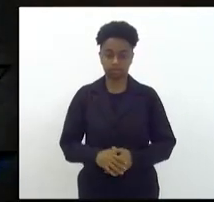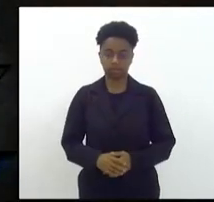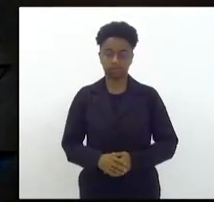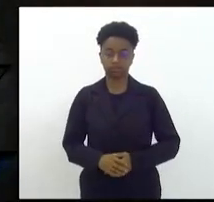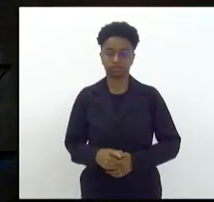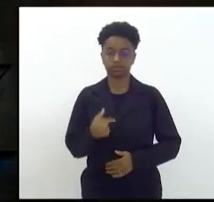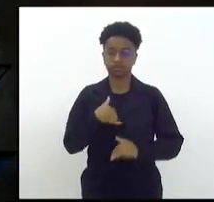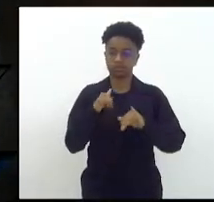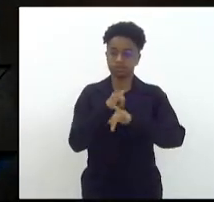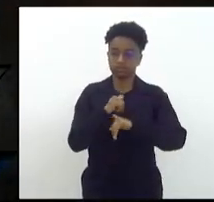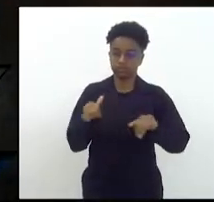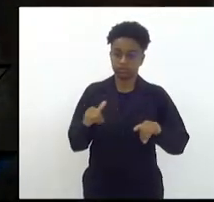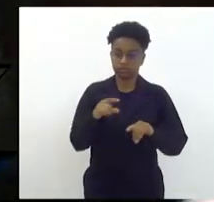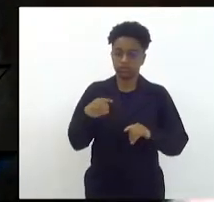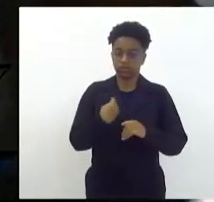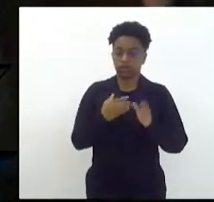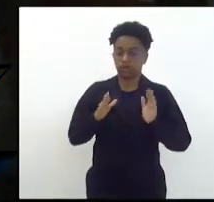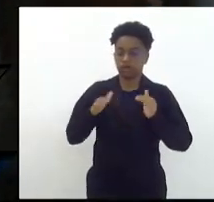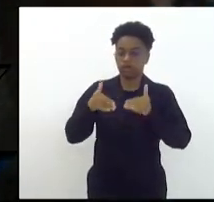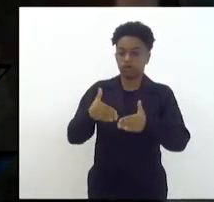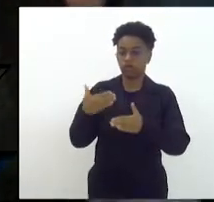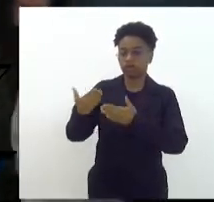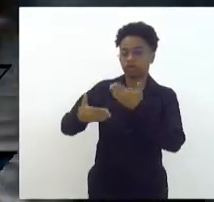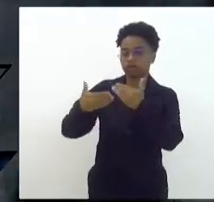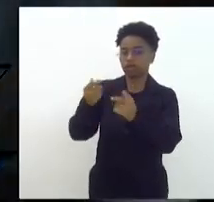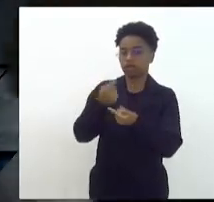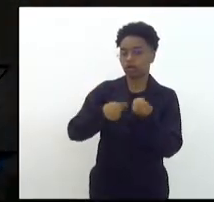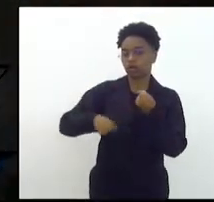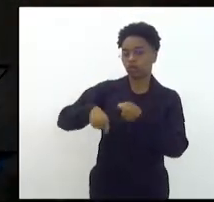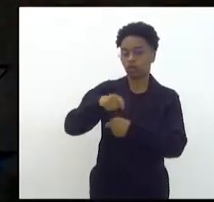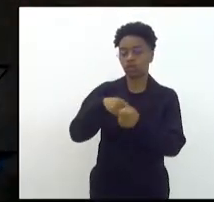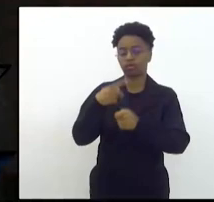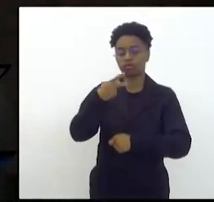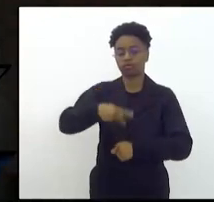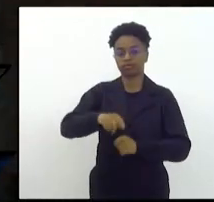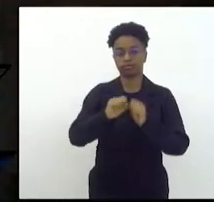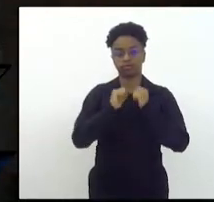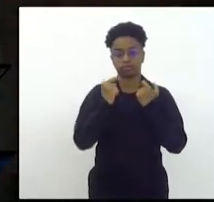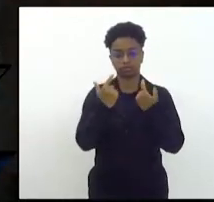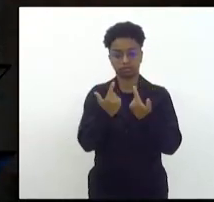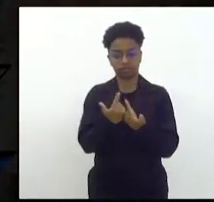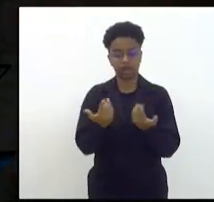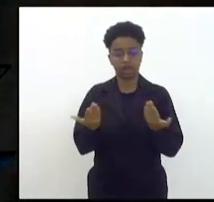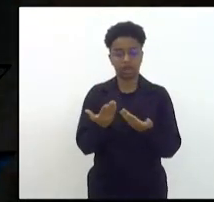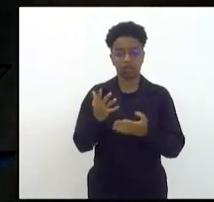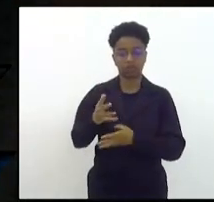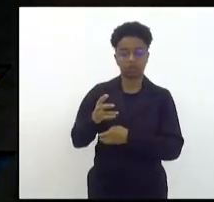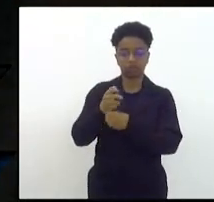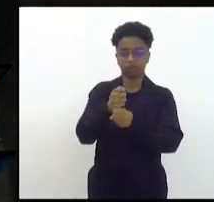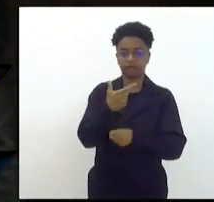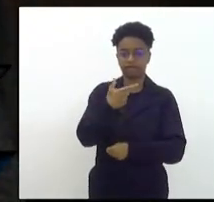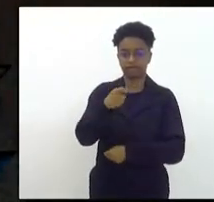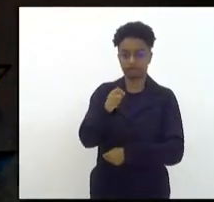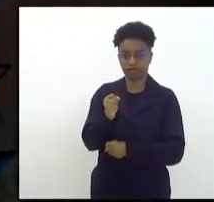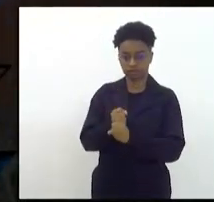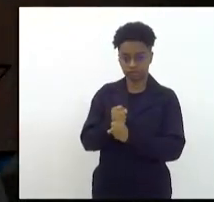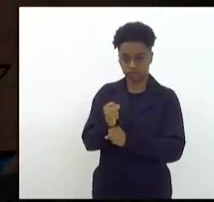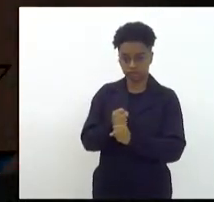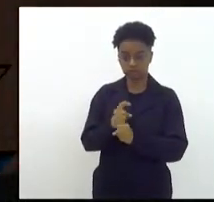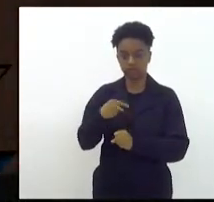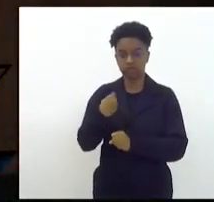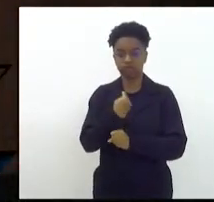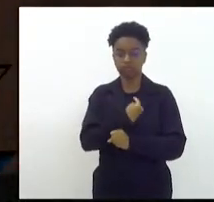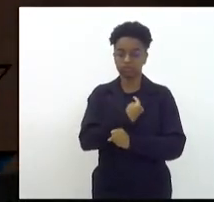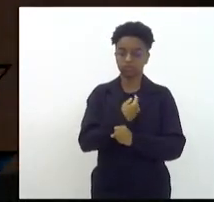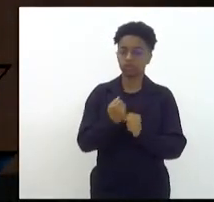informar que o nosso Fórum de desenvolvimento econômico fórum desta casa completa 20 anos e estaremos